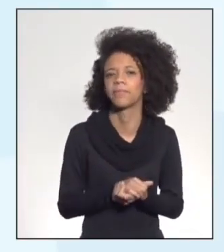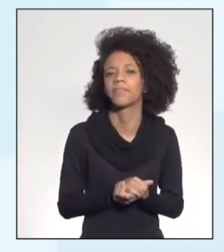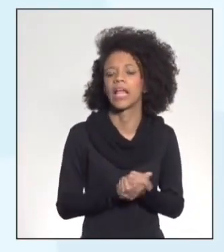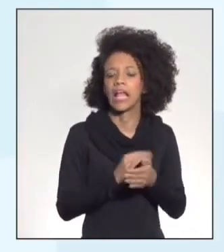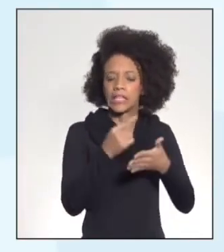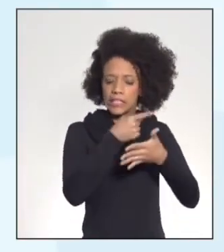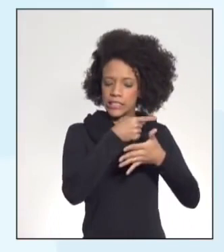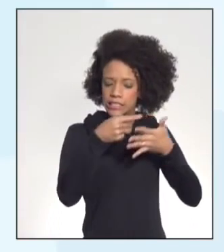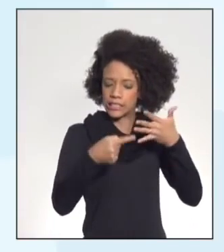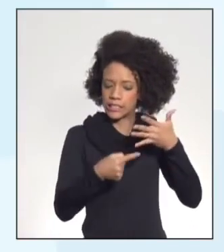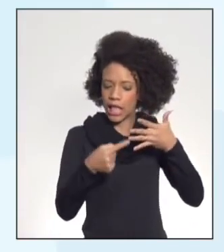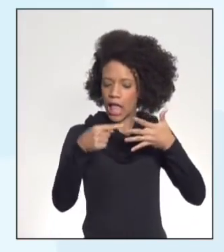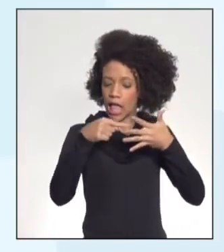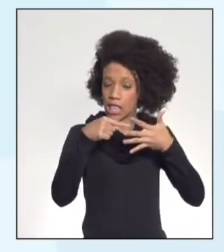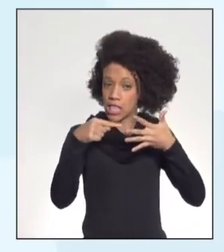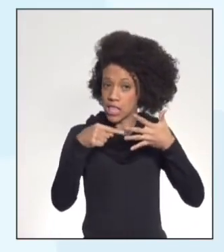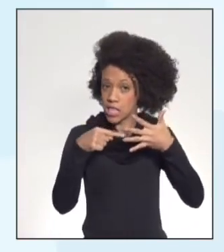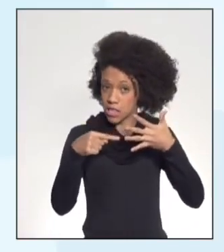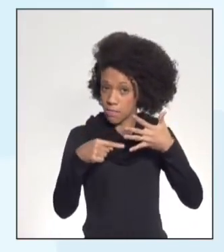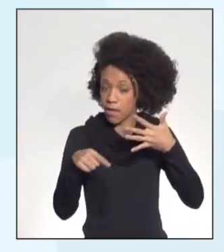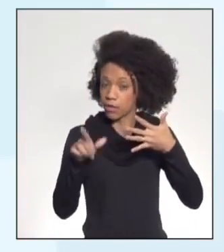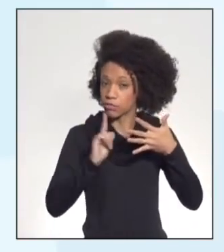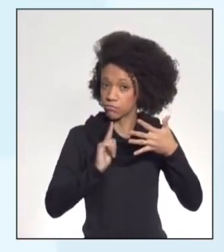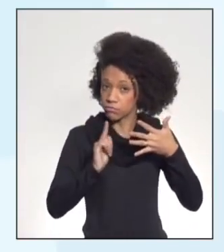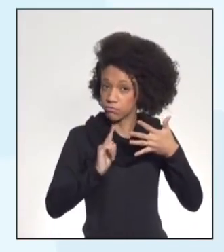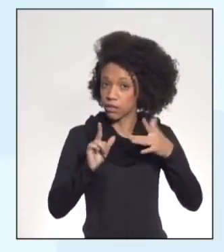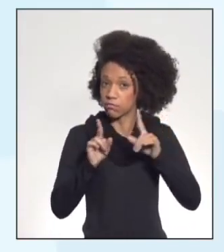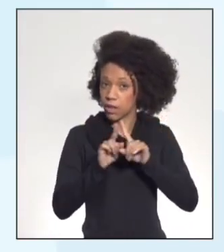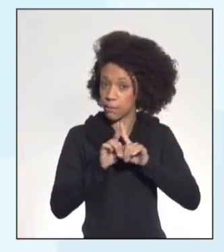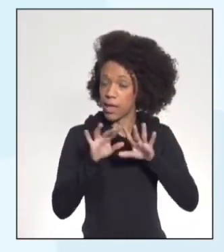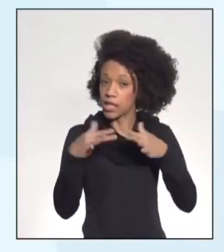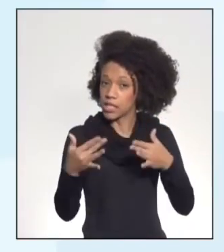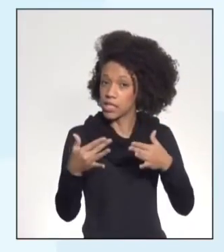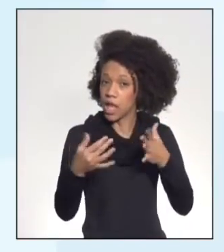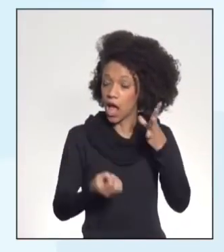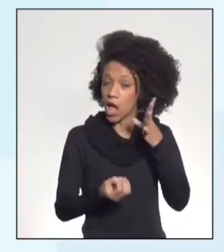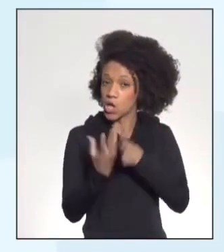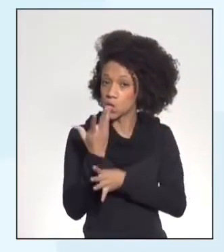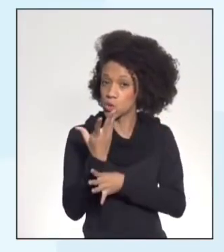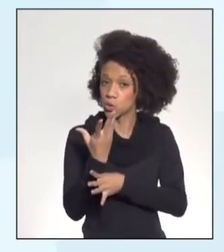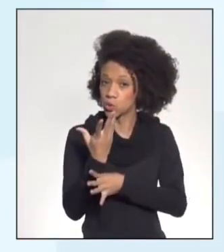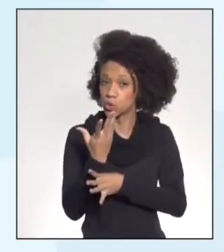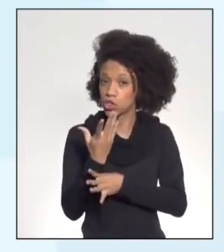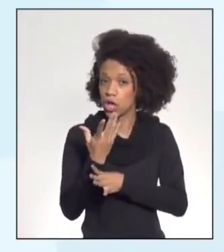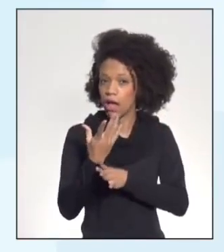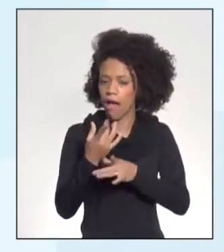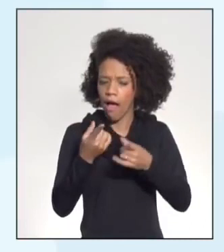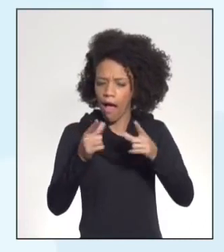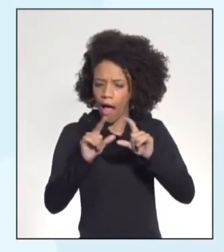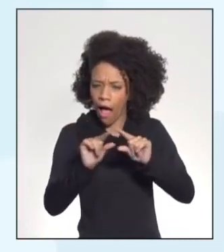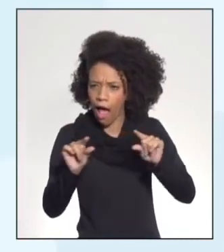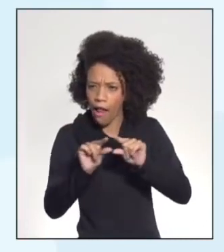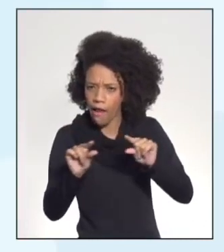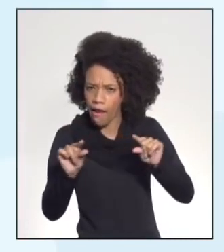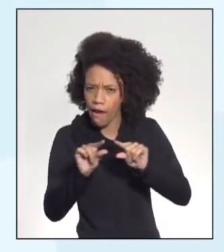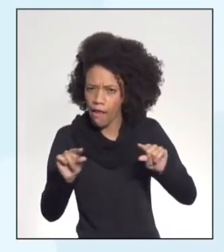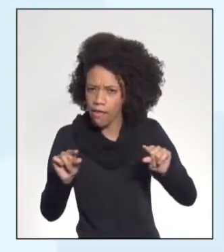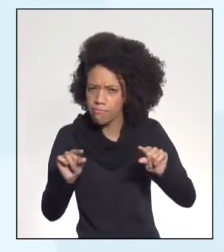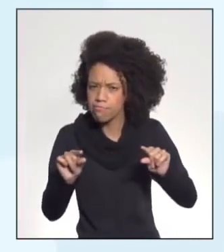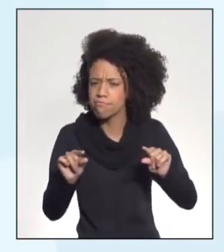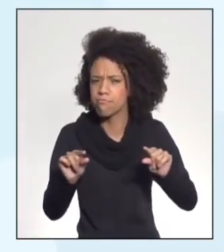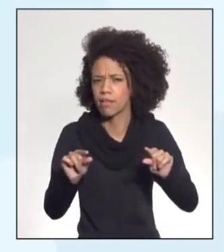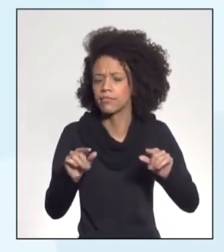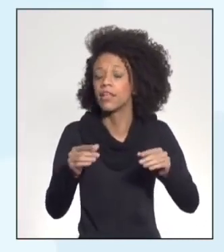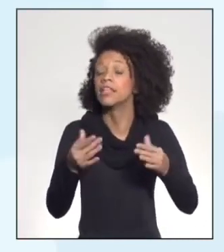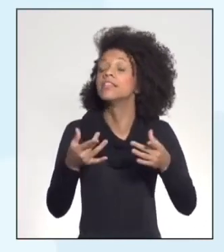5 linhas, e muitas vezes surge também na partitura a letra da canção. Às vezes sim, às vezes não, tá, pessoal?